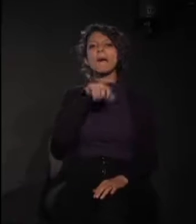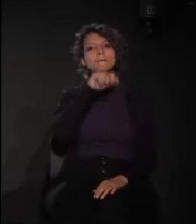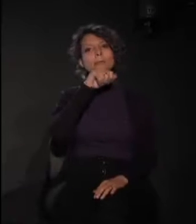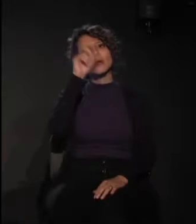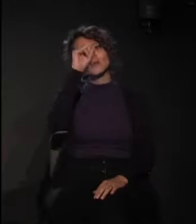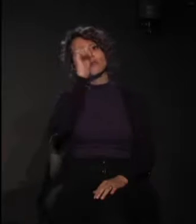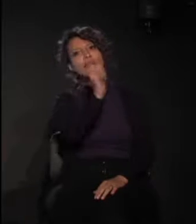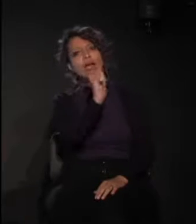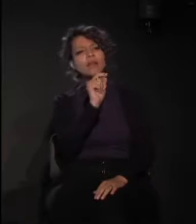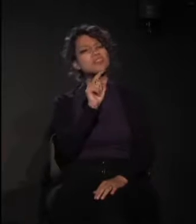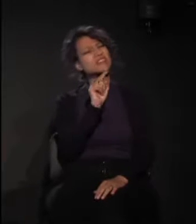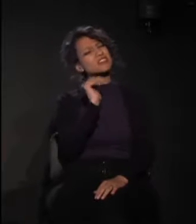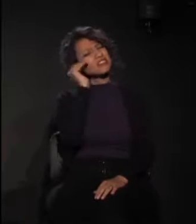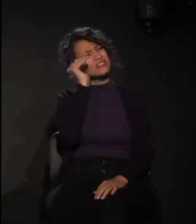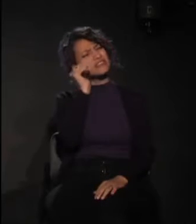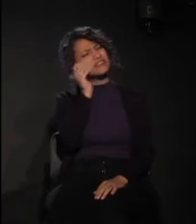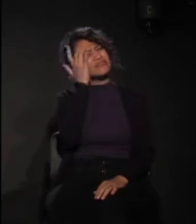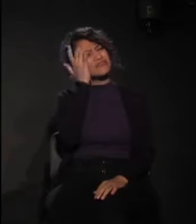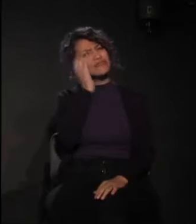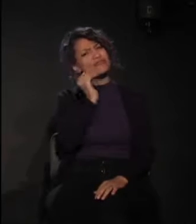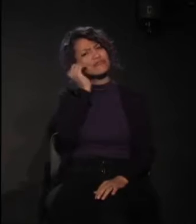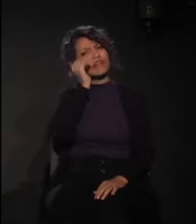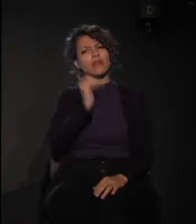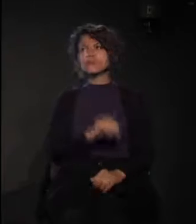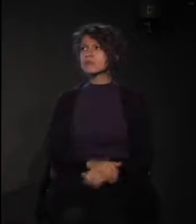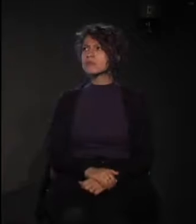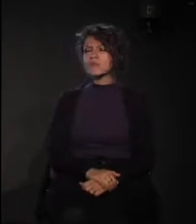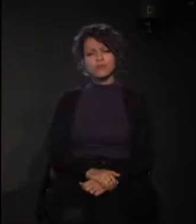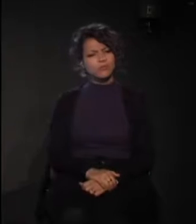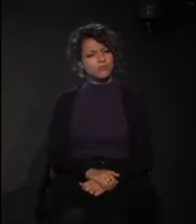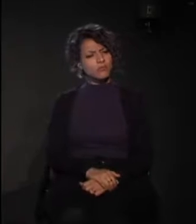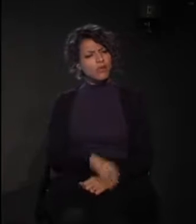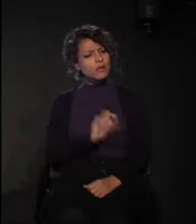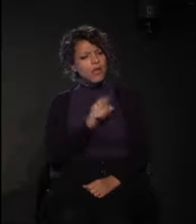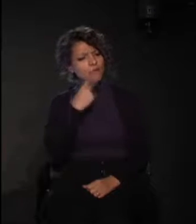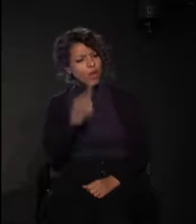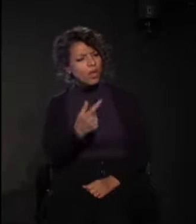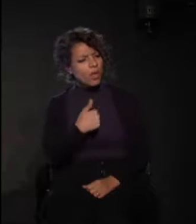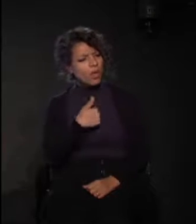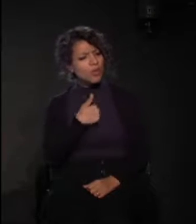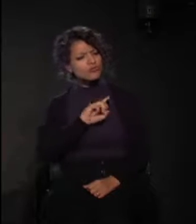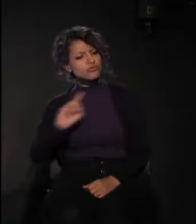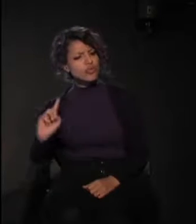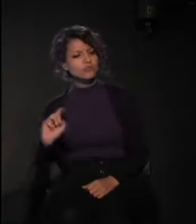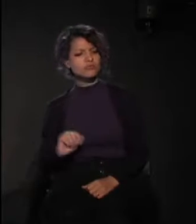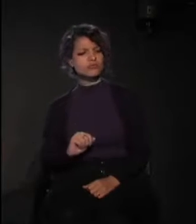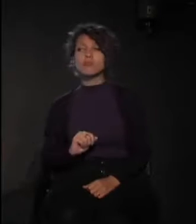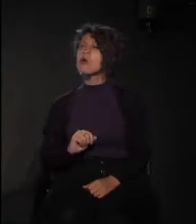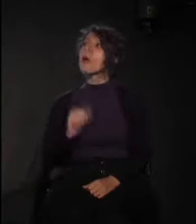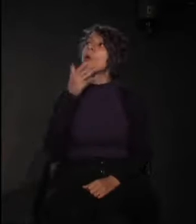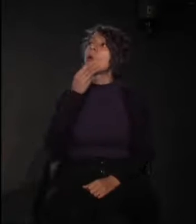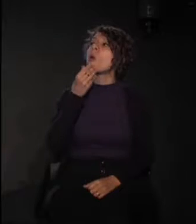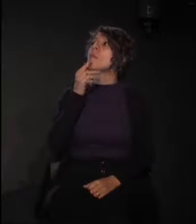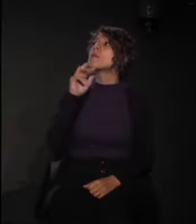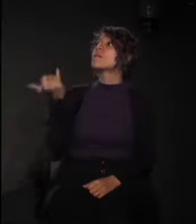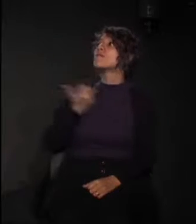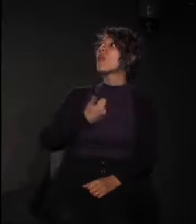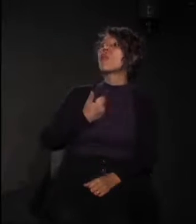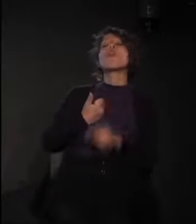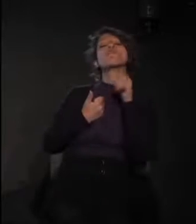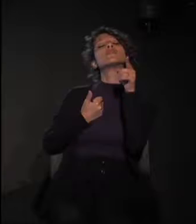você já está grandinho quem disse que eu sou direita daniel irmão que falou você é igual ao pai uma reacionária